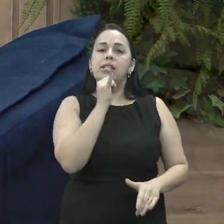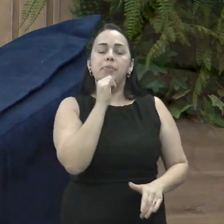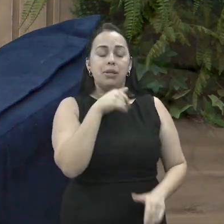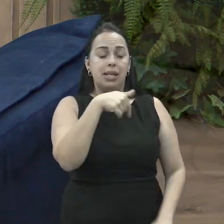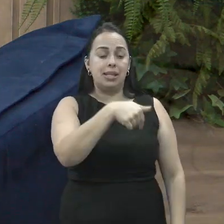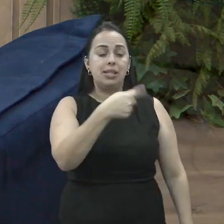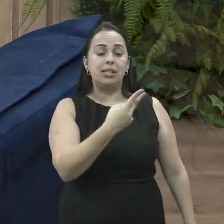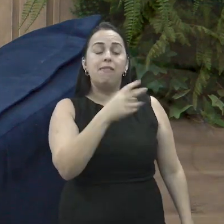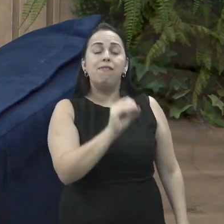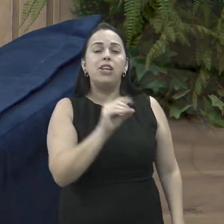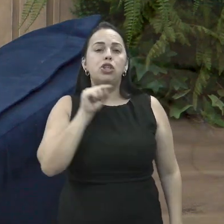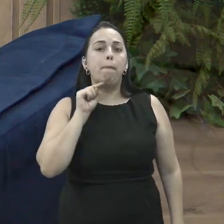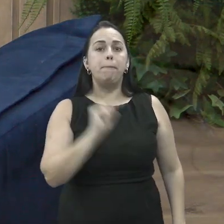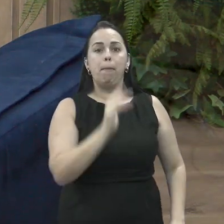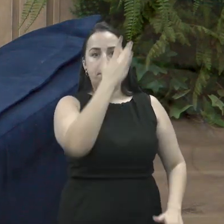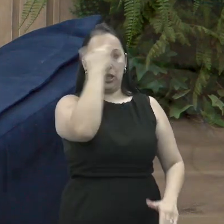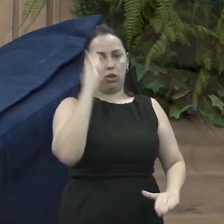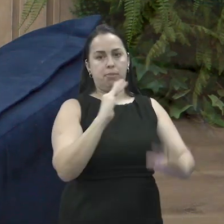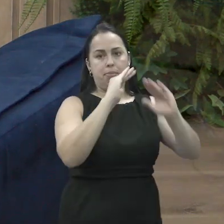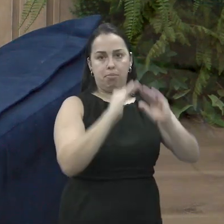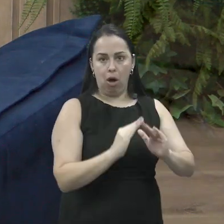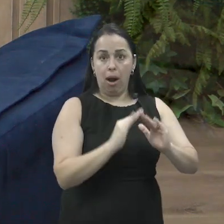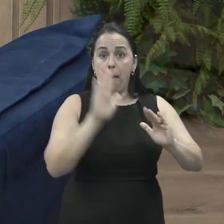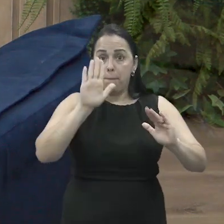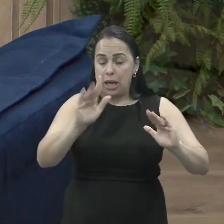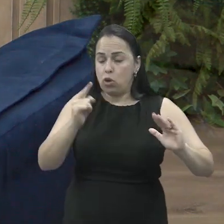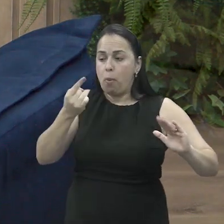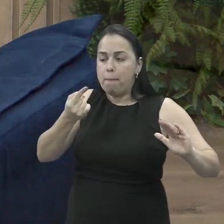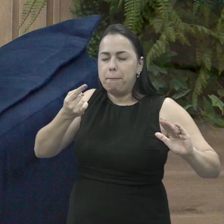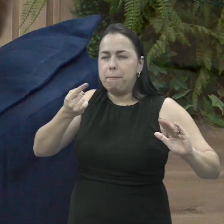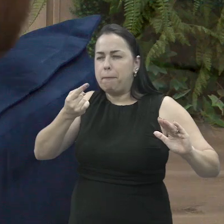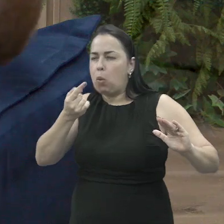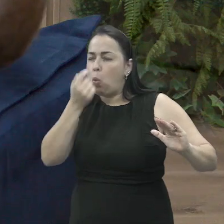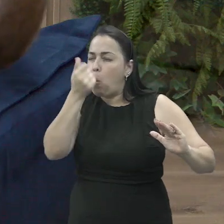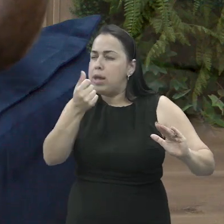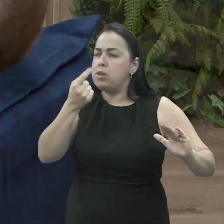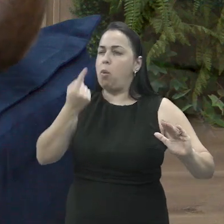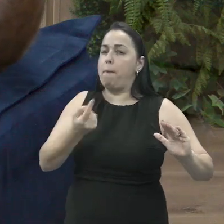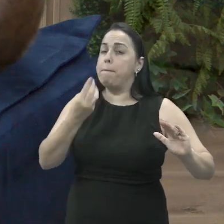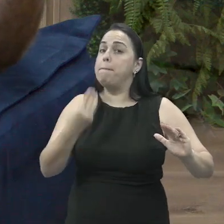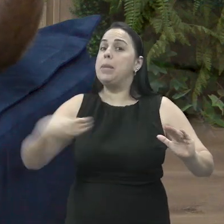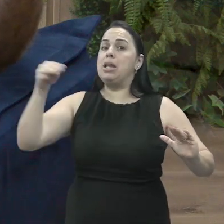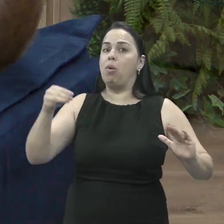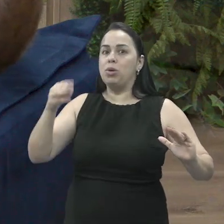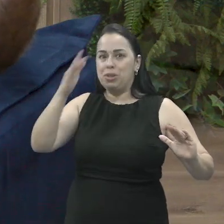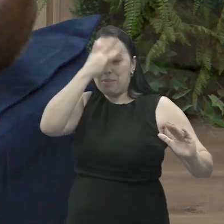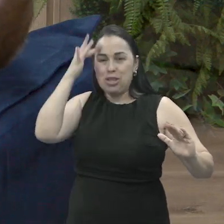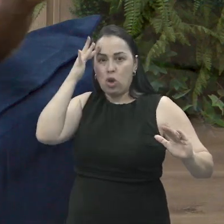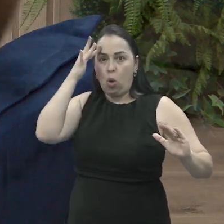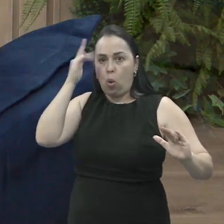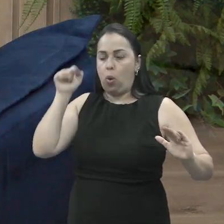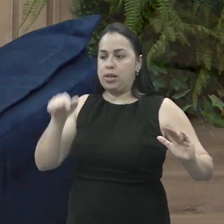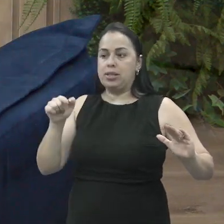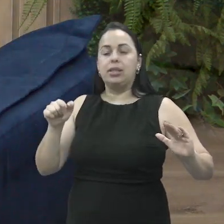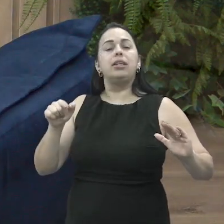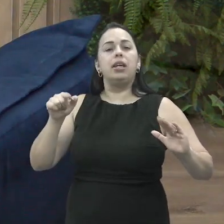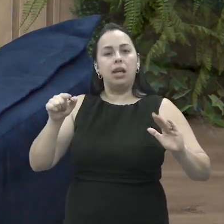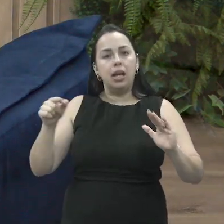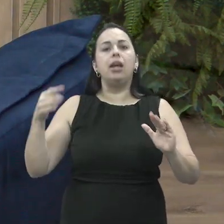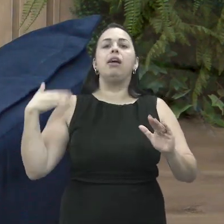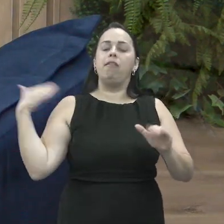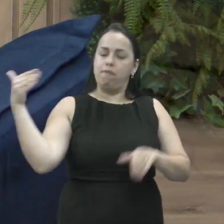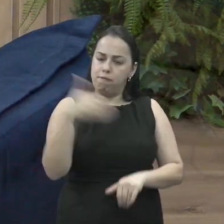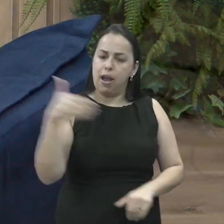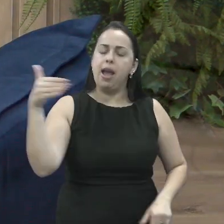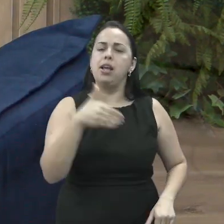se nós temos 720 mil habitantes na cidade, nós temos 1 milhão, quase 1,5 milhão de CRAS, nós temos uma outra São José dentro da